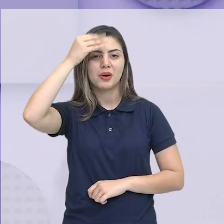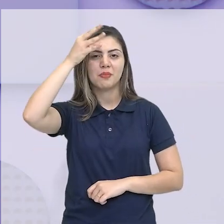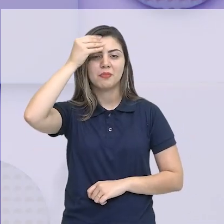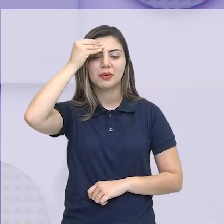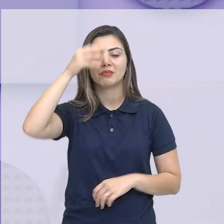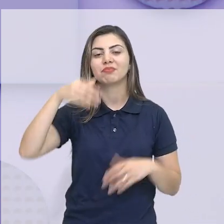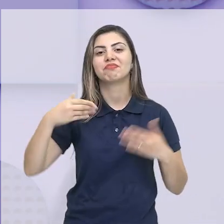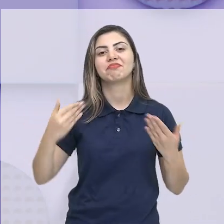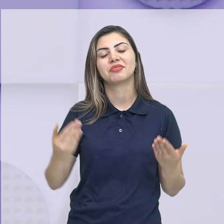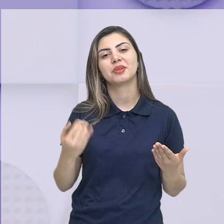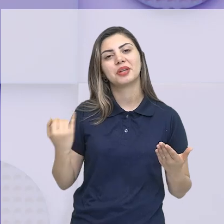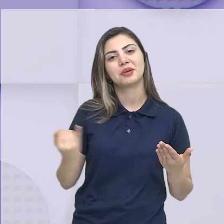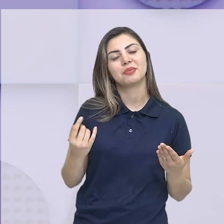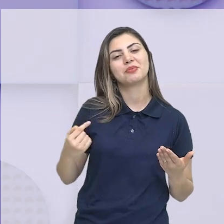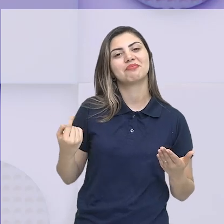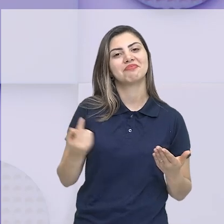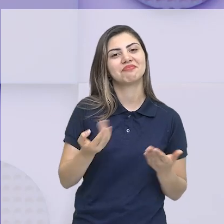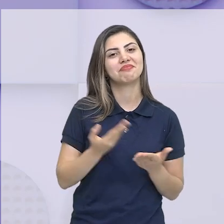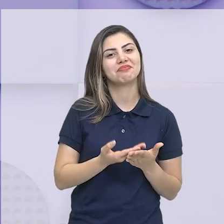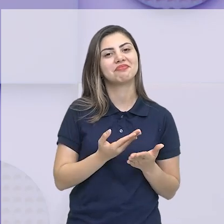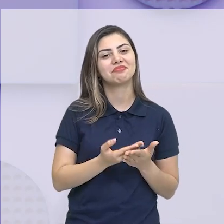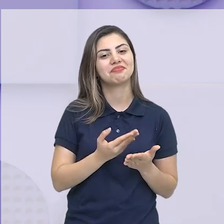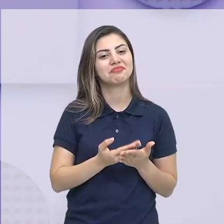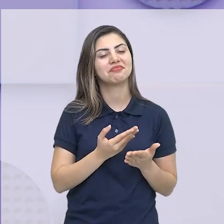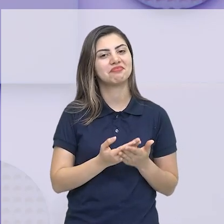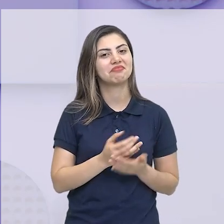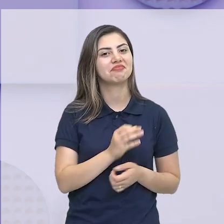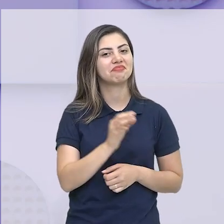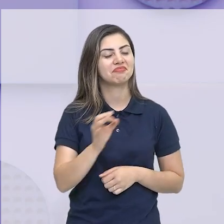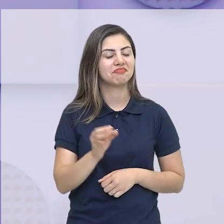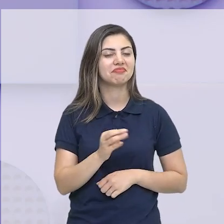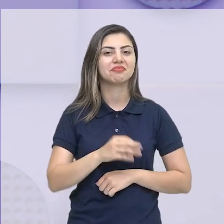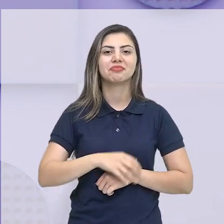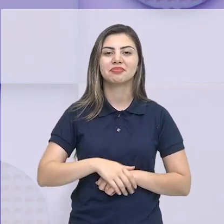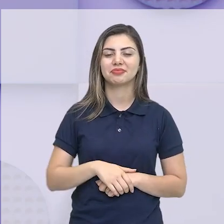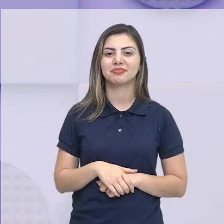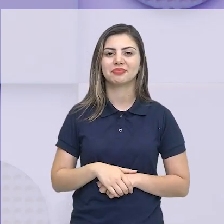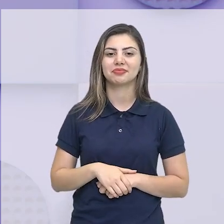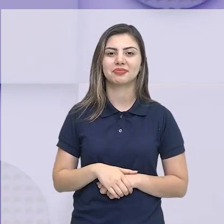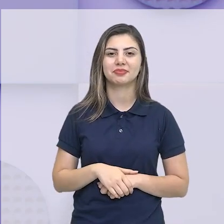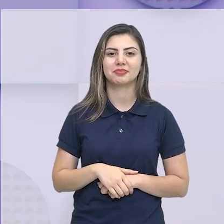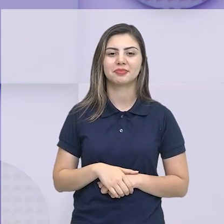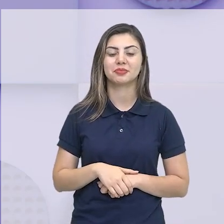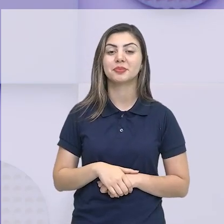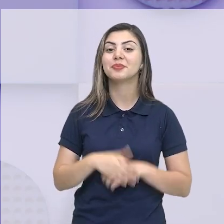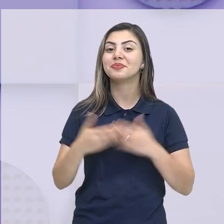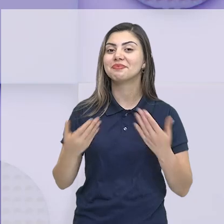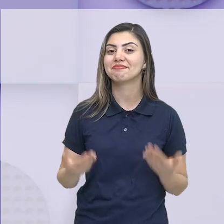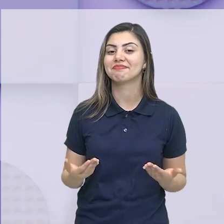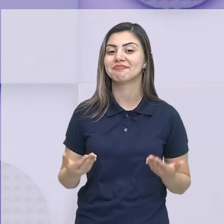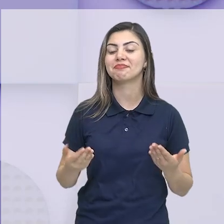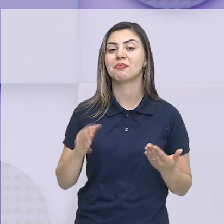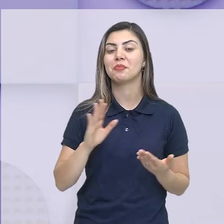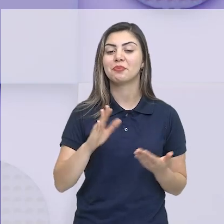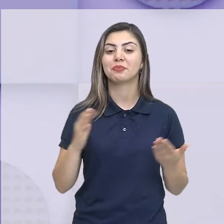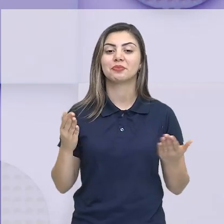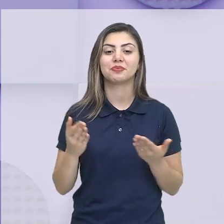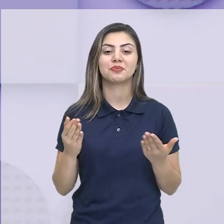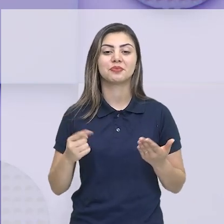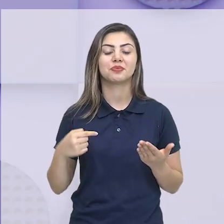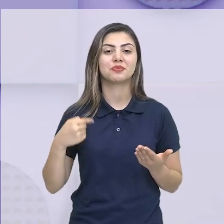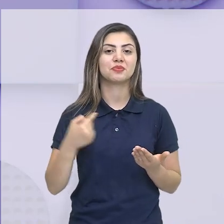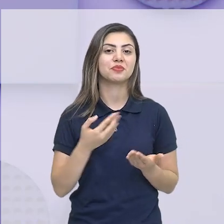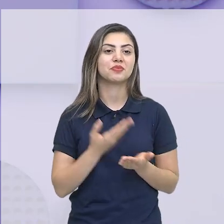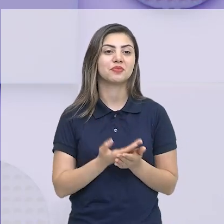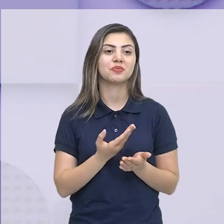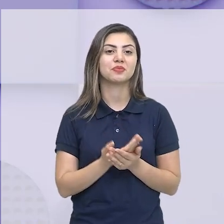importante nós entendermos esse papel interessante e importante da memória. Agora, nós vamos ver